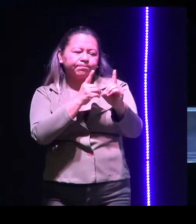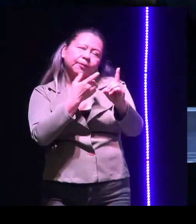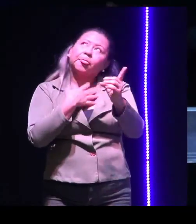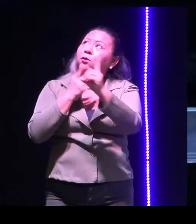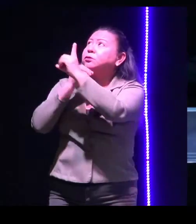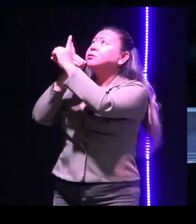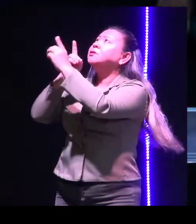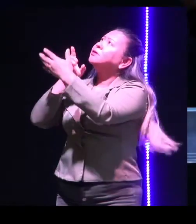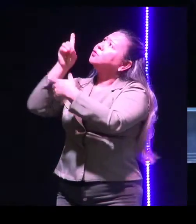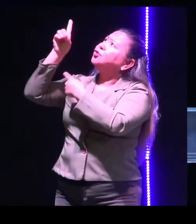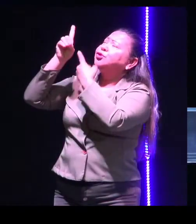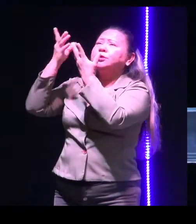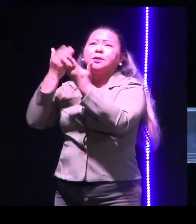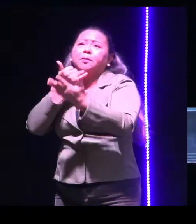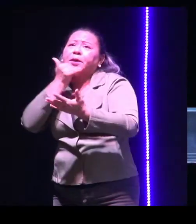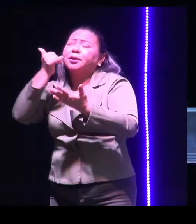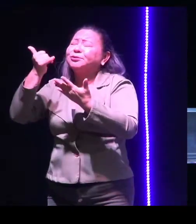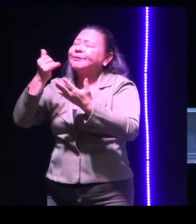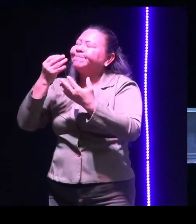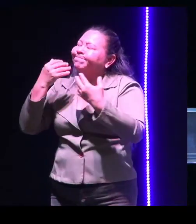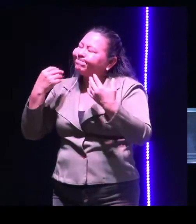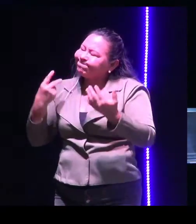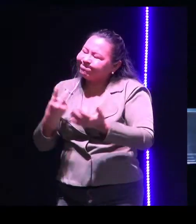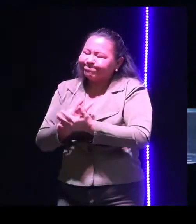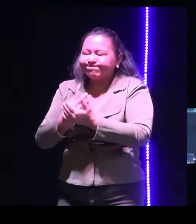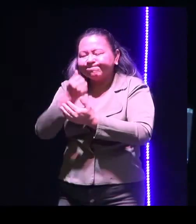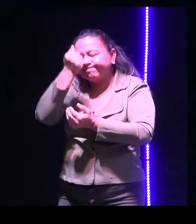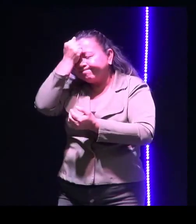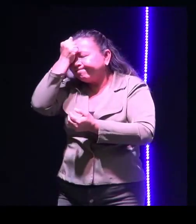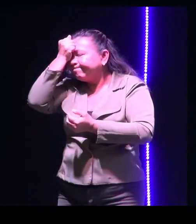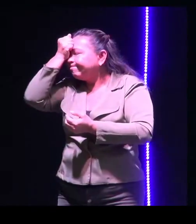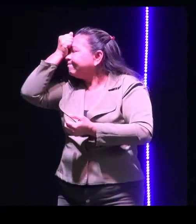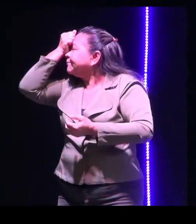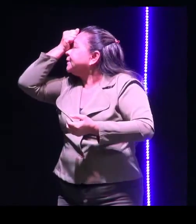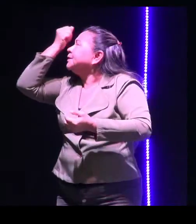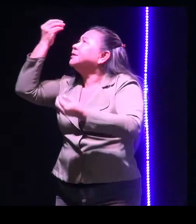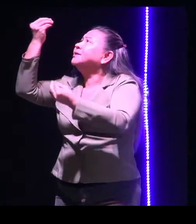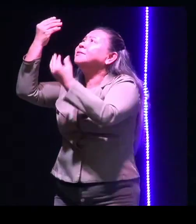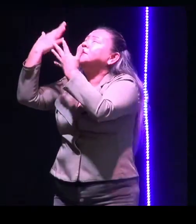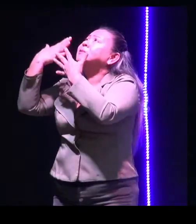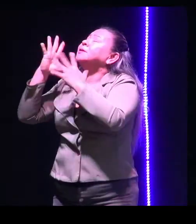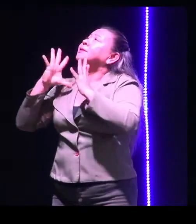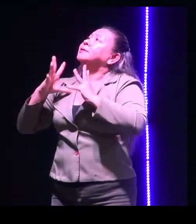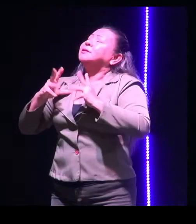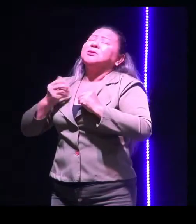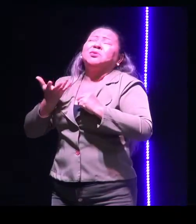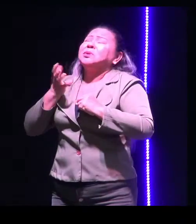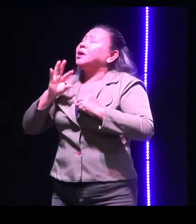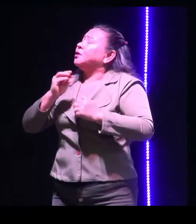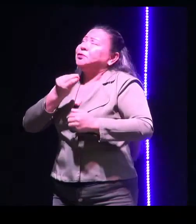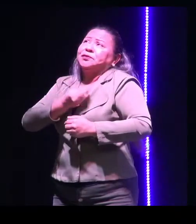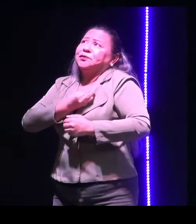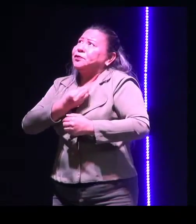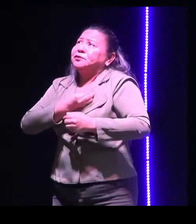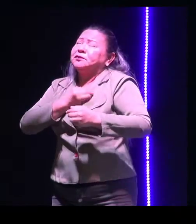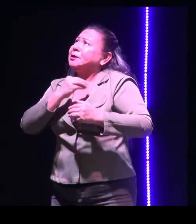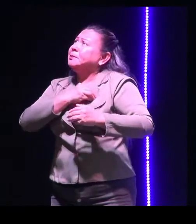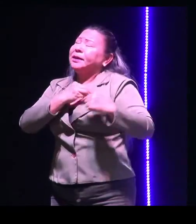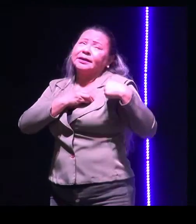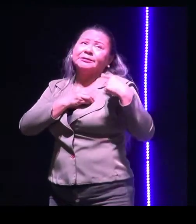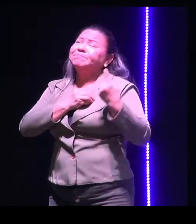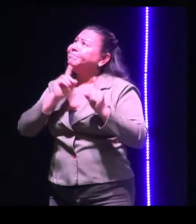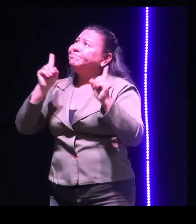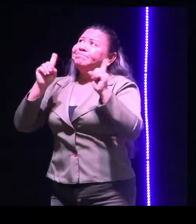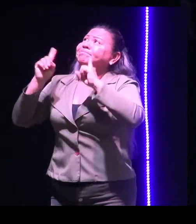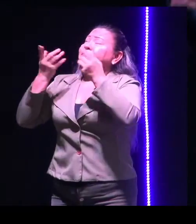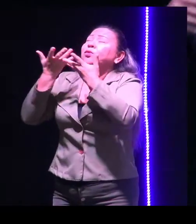Deus: Pai, me perdoa, pequei, errei, falhei, me purifica, não quero viver mais nesse pecado,